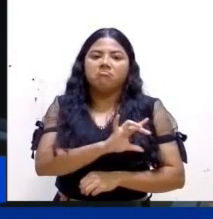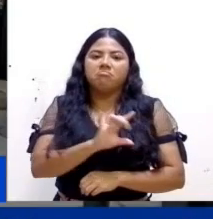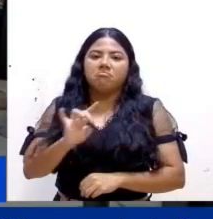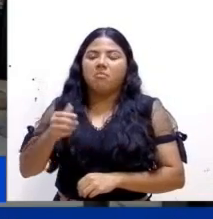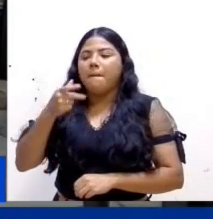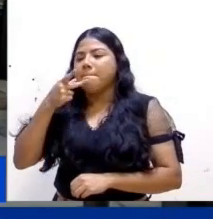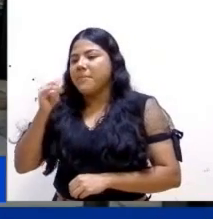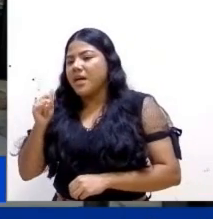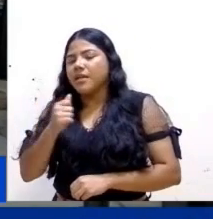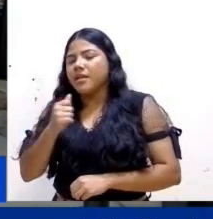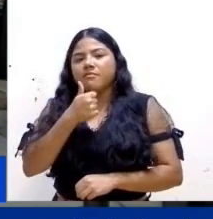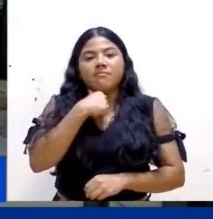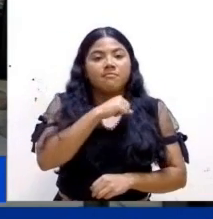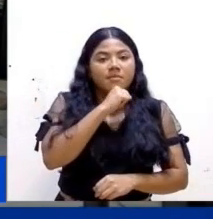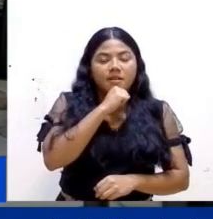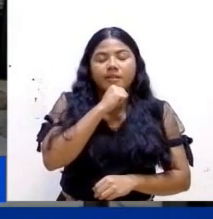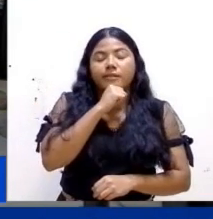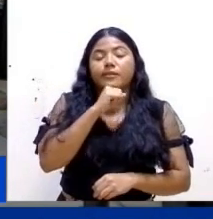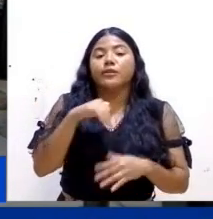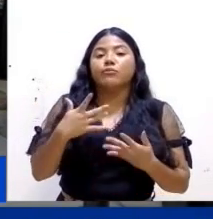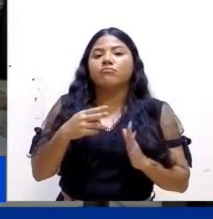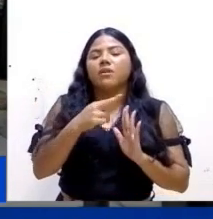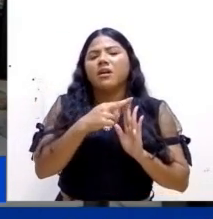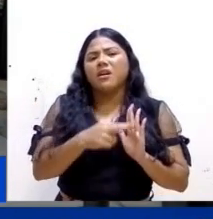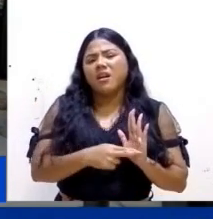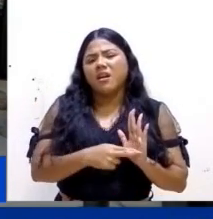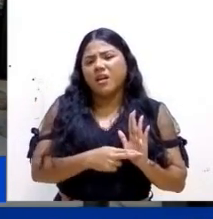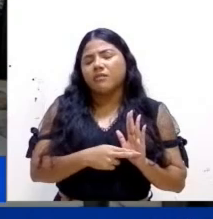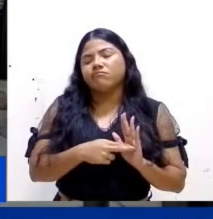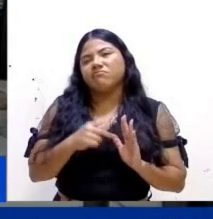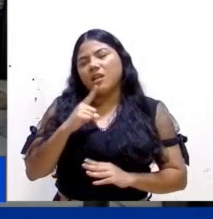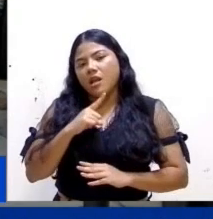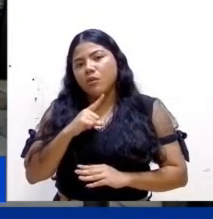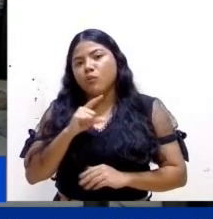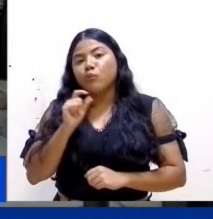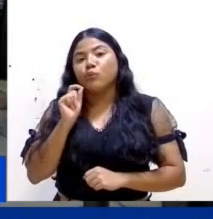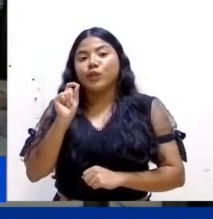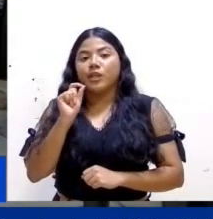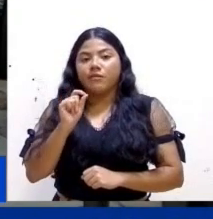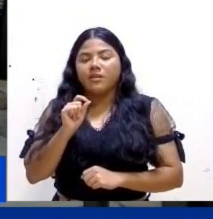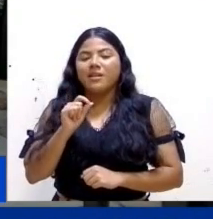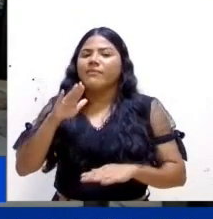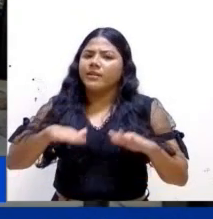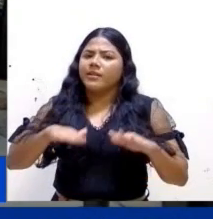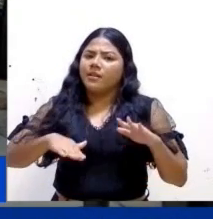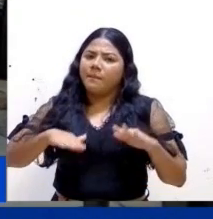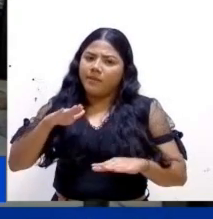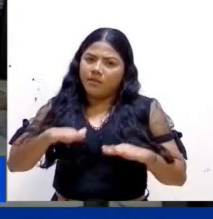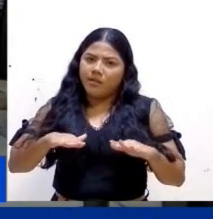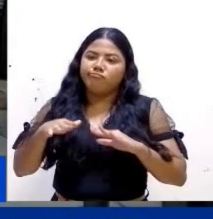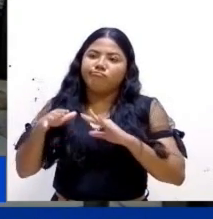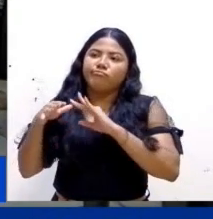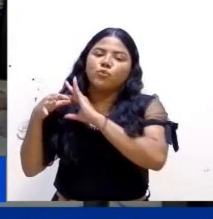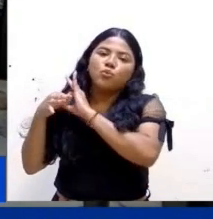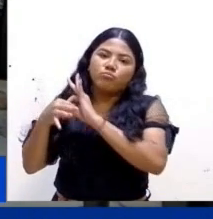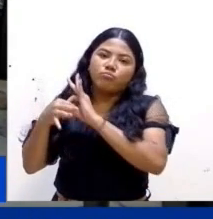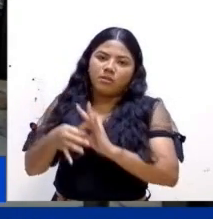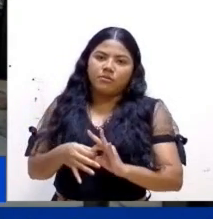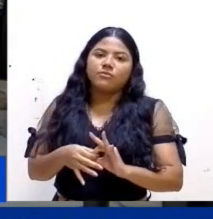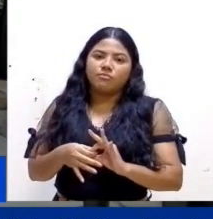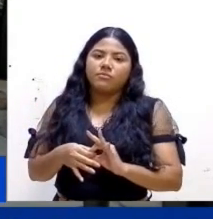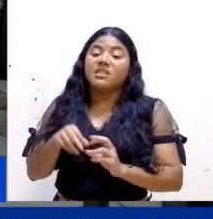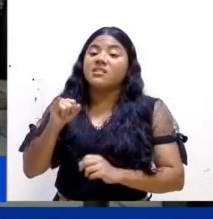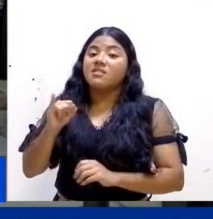o ideal é que se estabeleça, claro, dependendo do caso, dependendo das circunstâncias, da situação